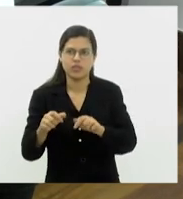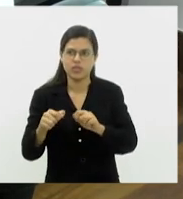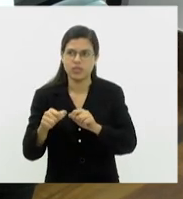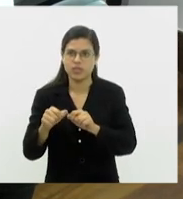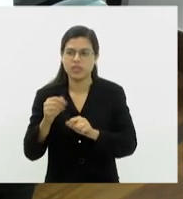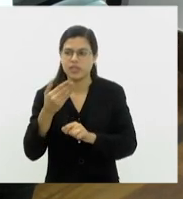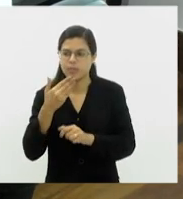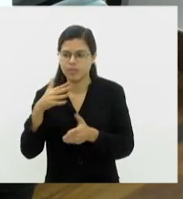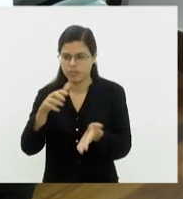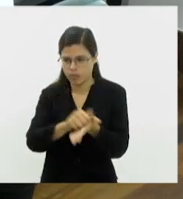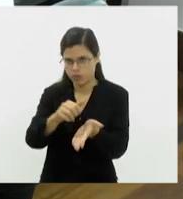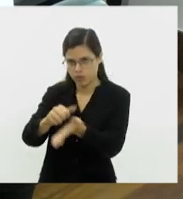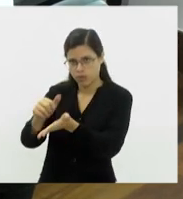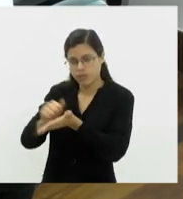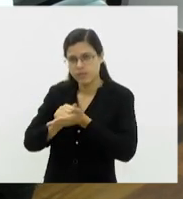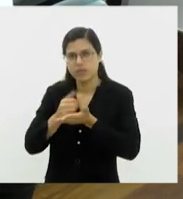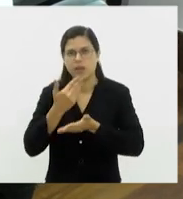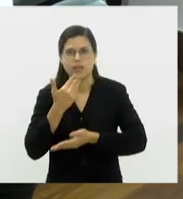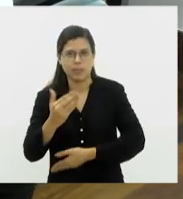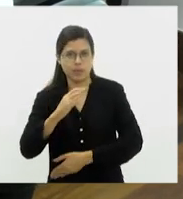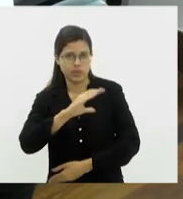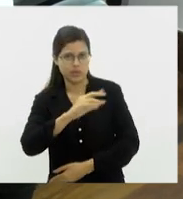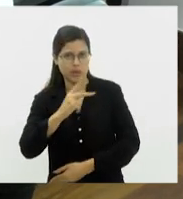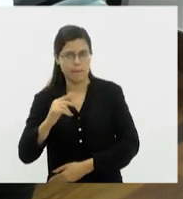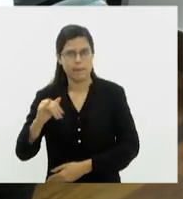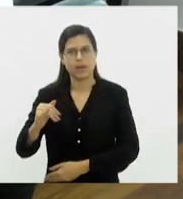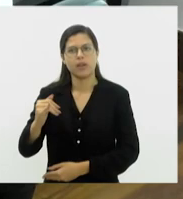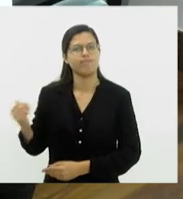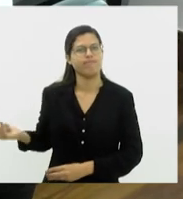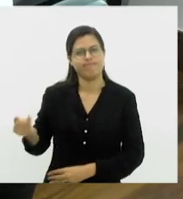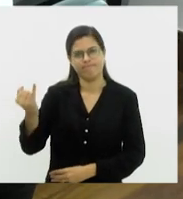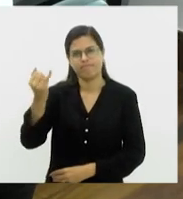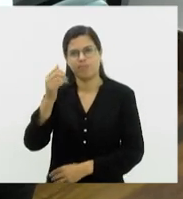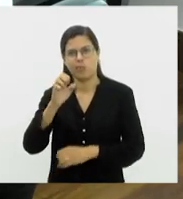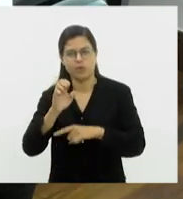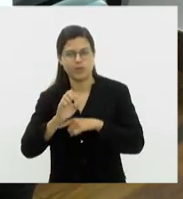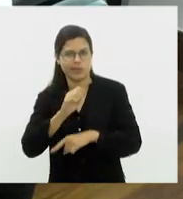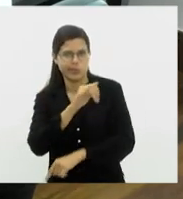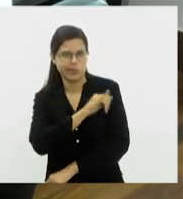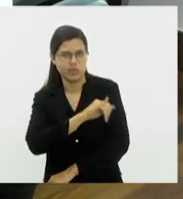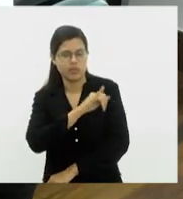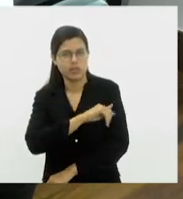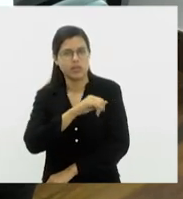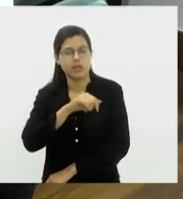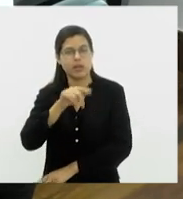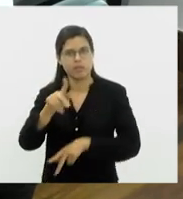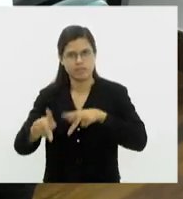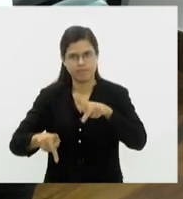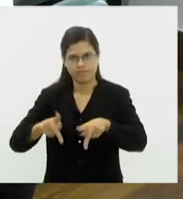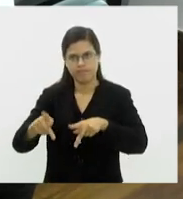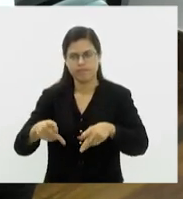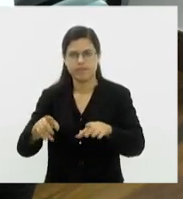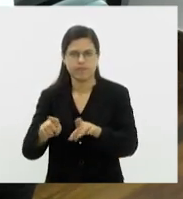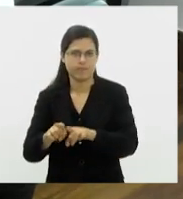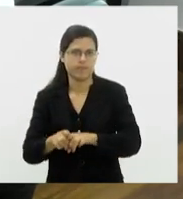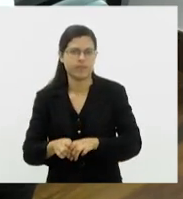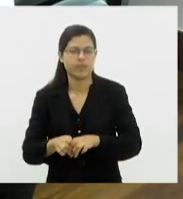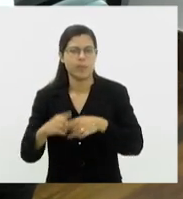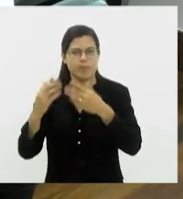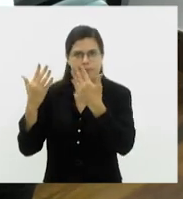pedido de CPI tão importante pro estado do Rio de Janeiro pra população e pro estado do Rio de Janeiro